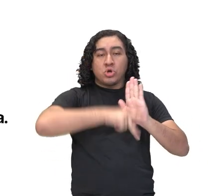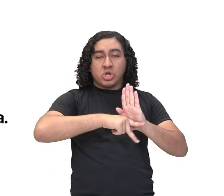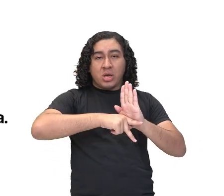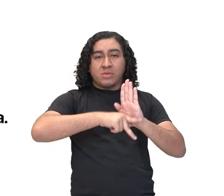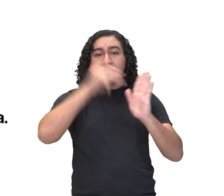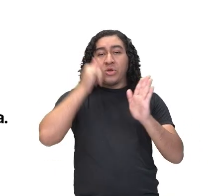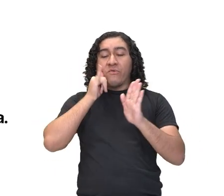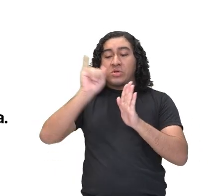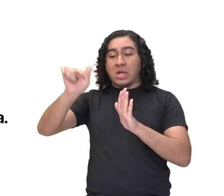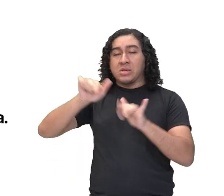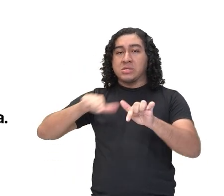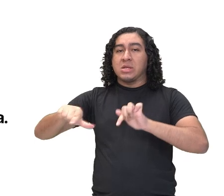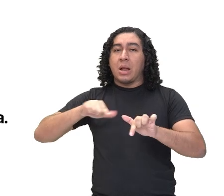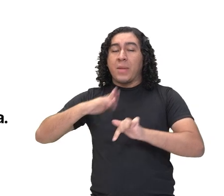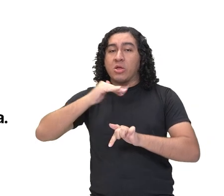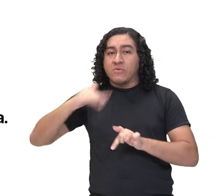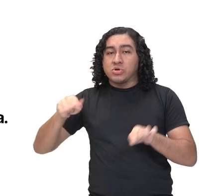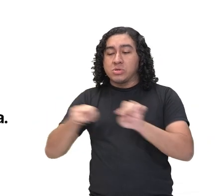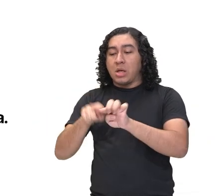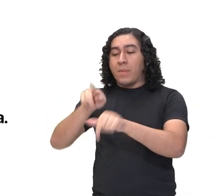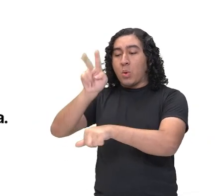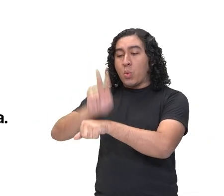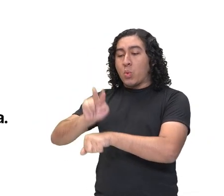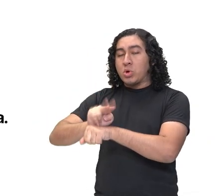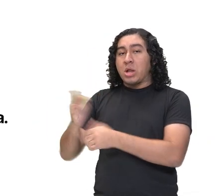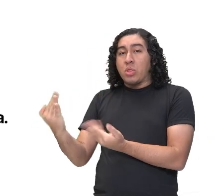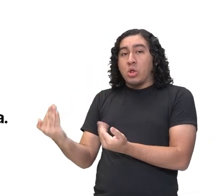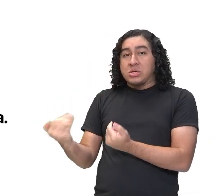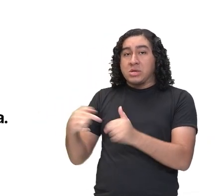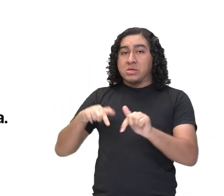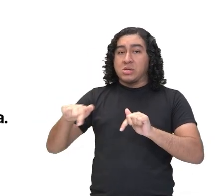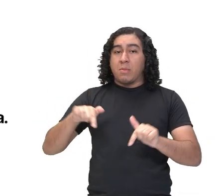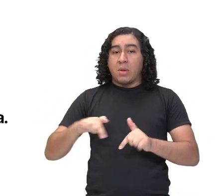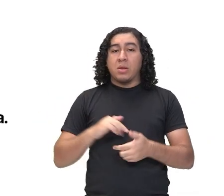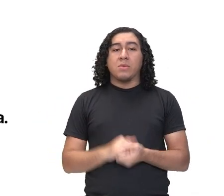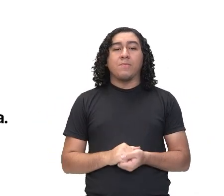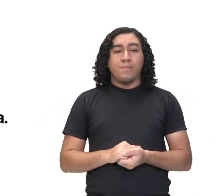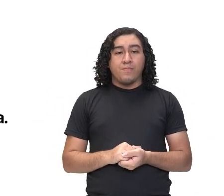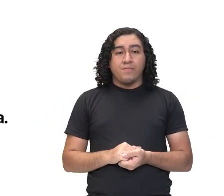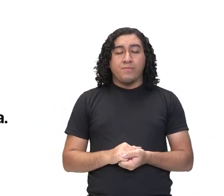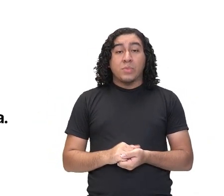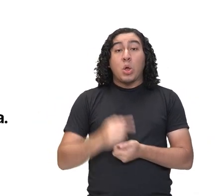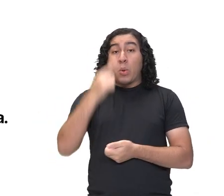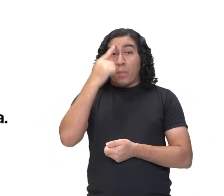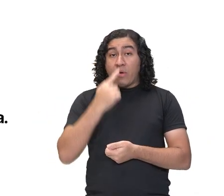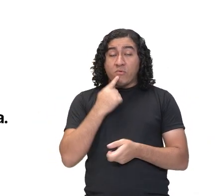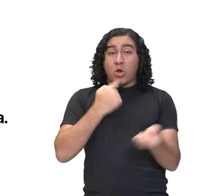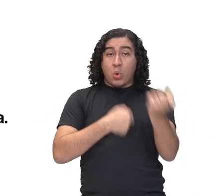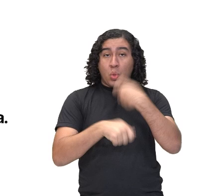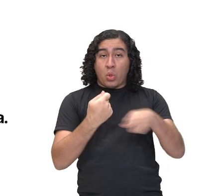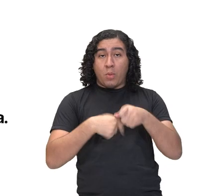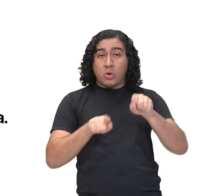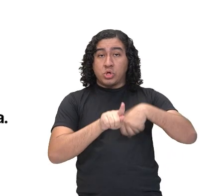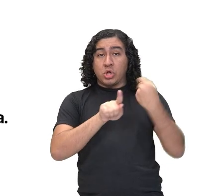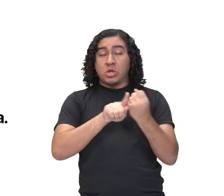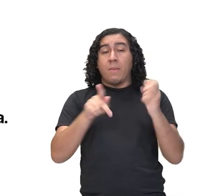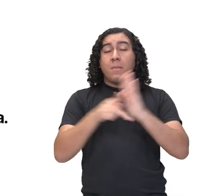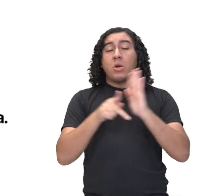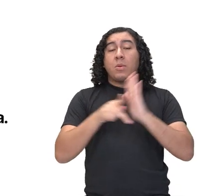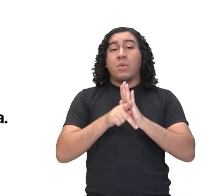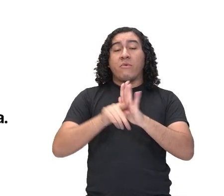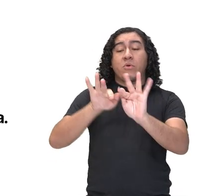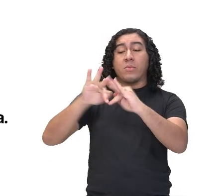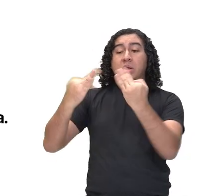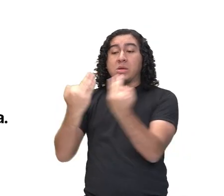Infantil e Proteção ao adolescente trabalhador, o perfil socioeconômico das famílias das crianças